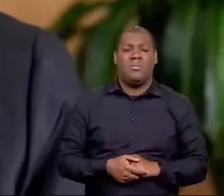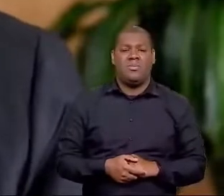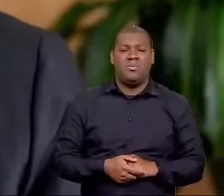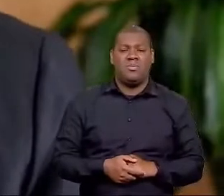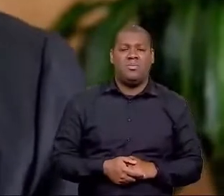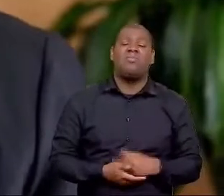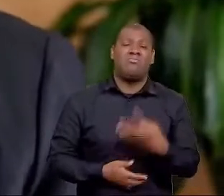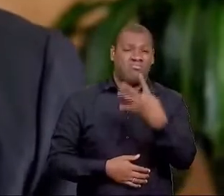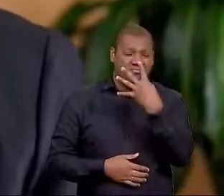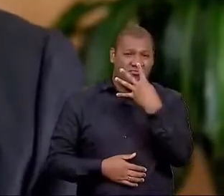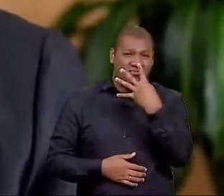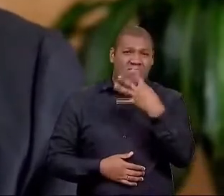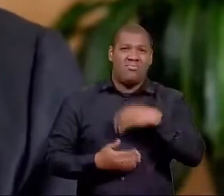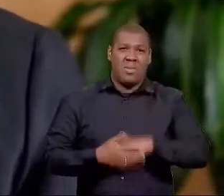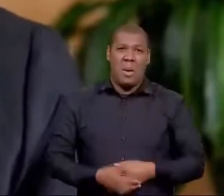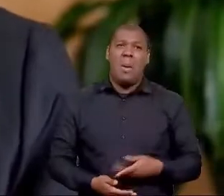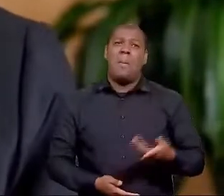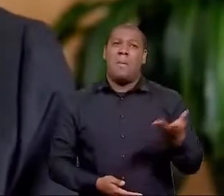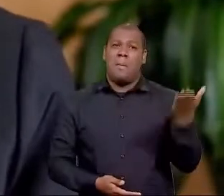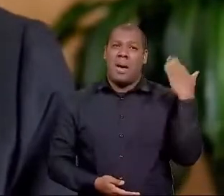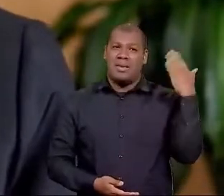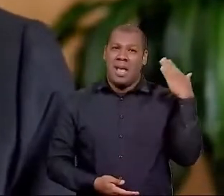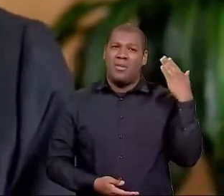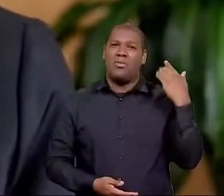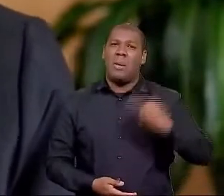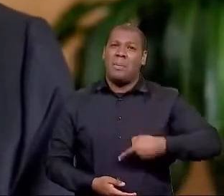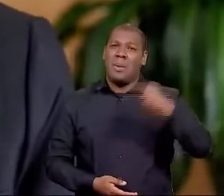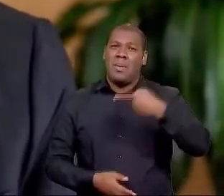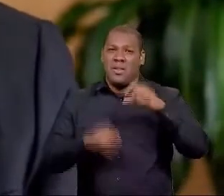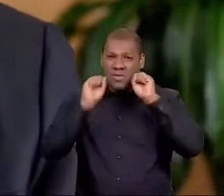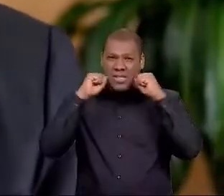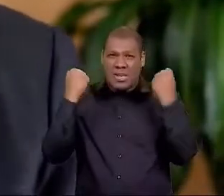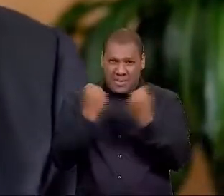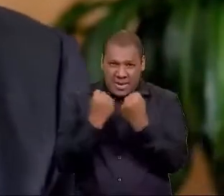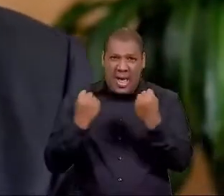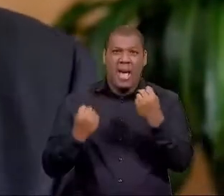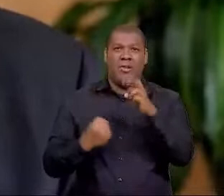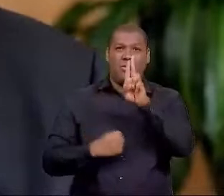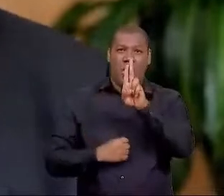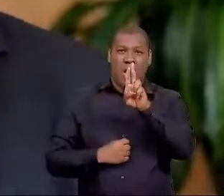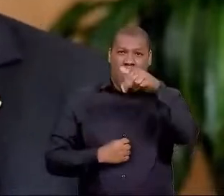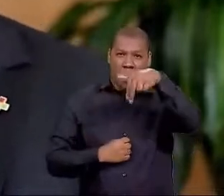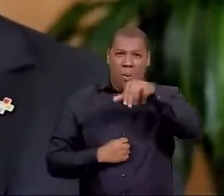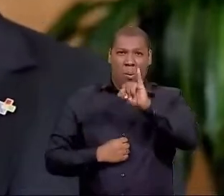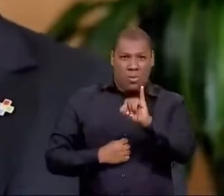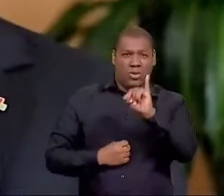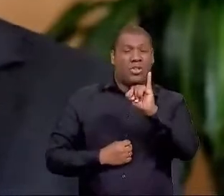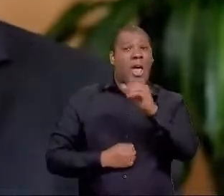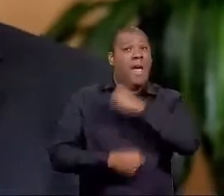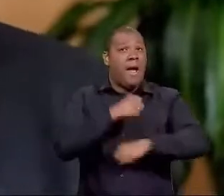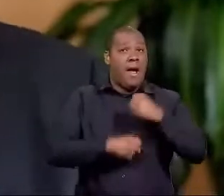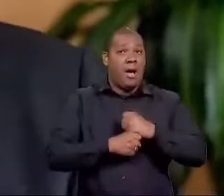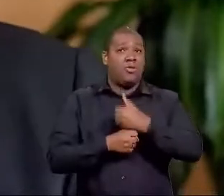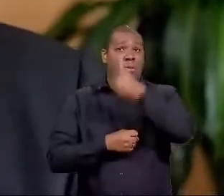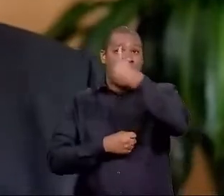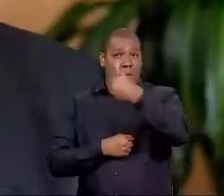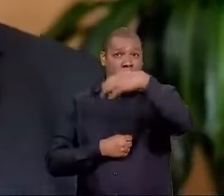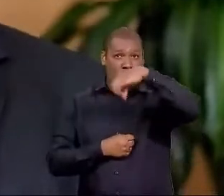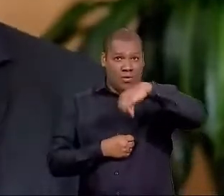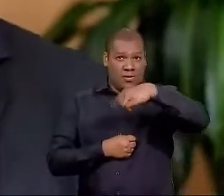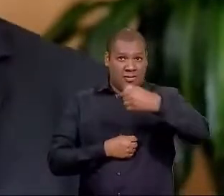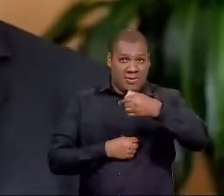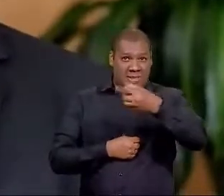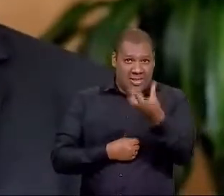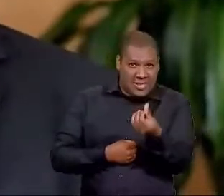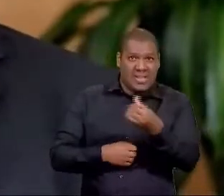congresso da UNE que foi em 1976, quando a UNE voltou à atividade. A UNE estava na clandestinidade.